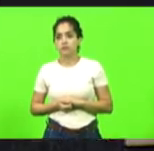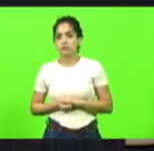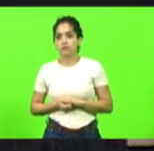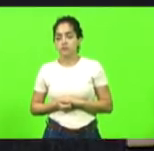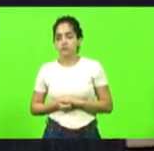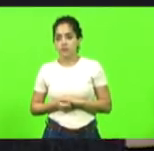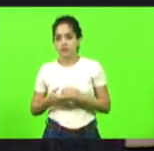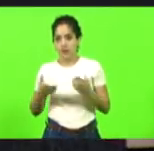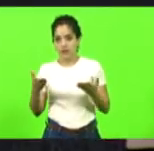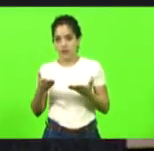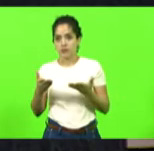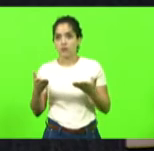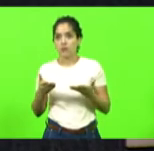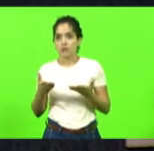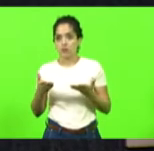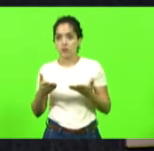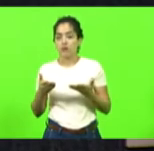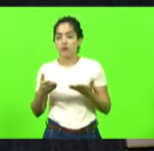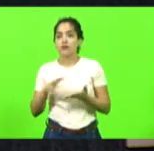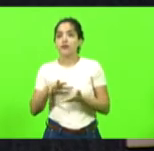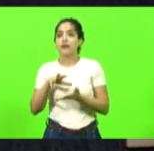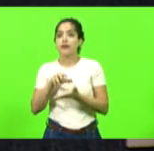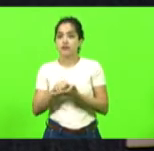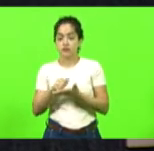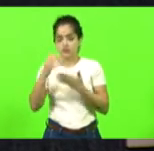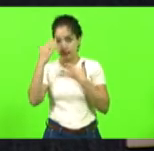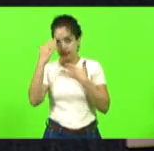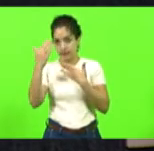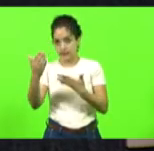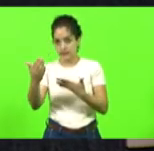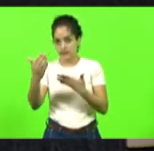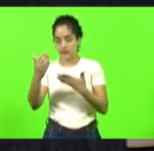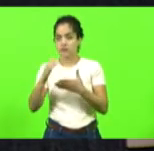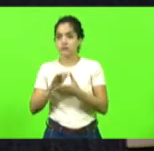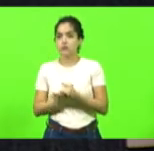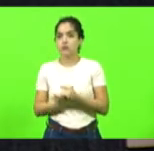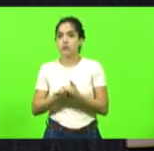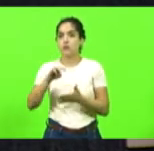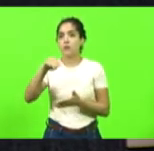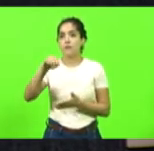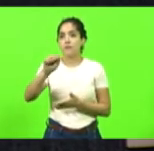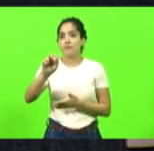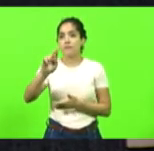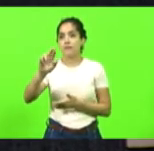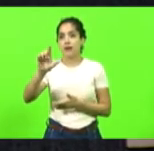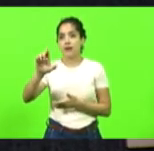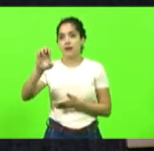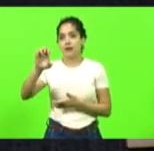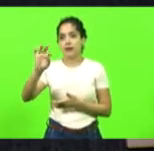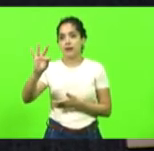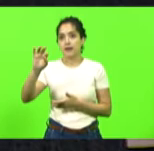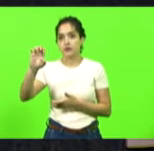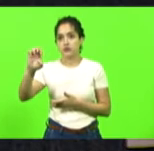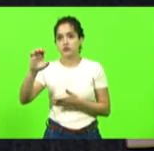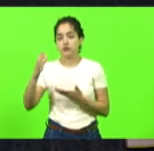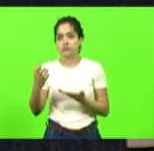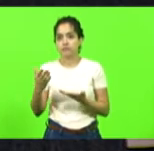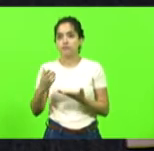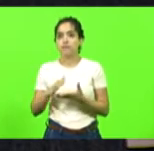O cerimonial, ainda em tempo, gostaria de registrar e agradecer a presença da senhora Marlete Oliveira, do projeto Madalenas na